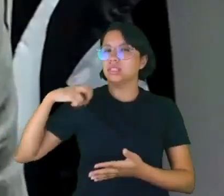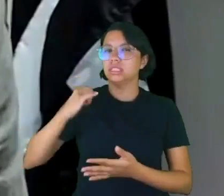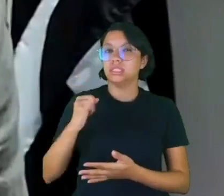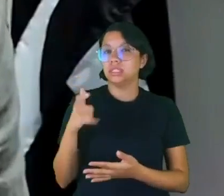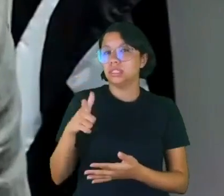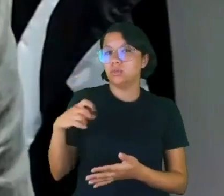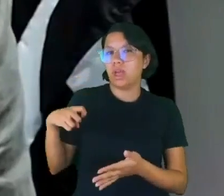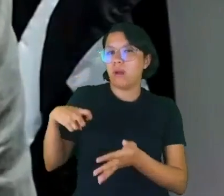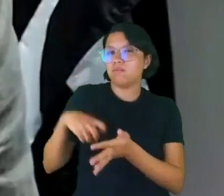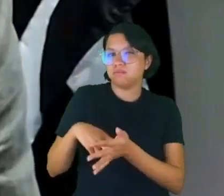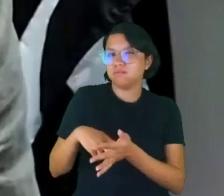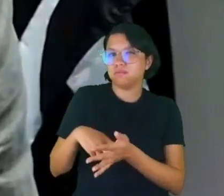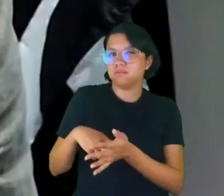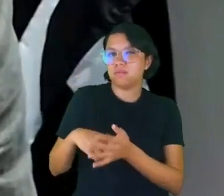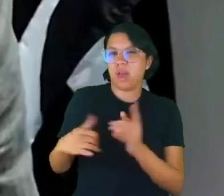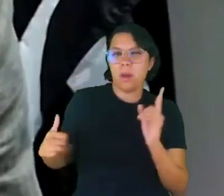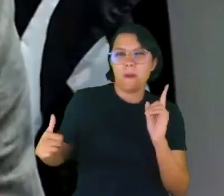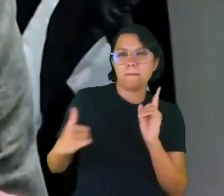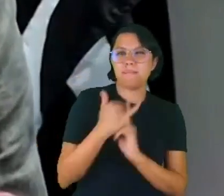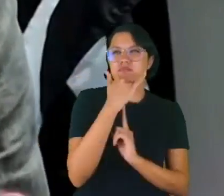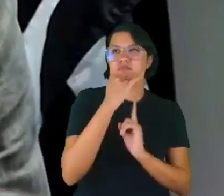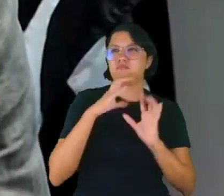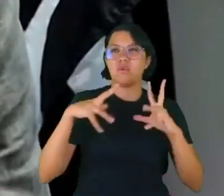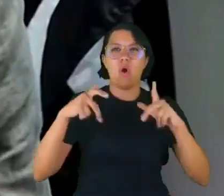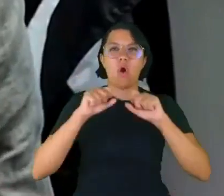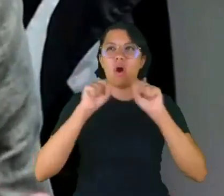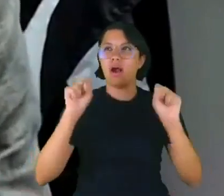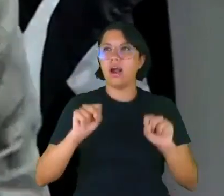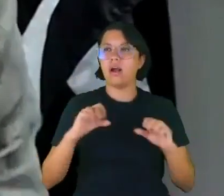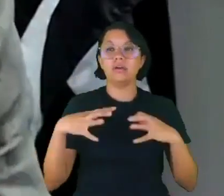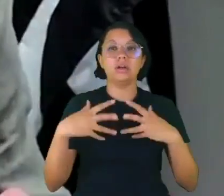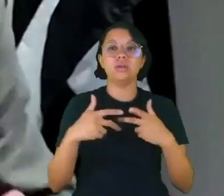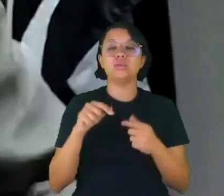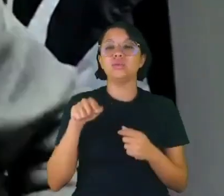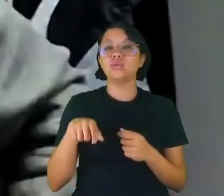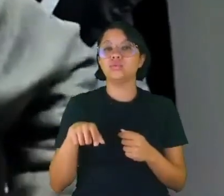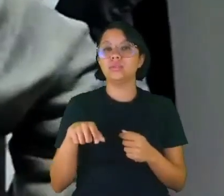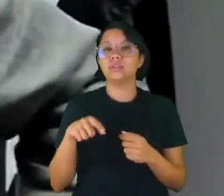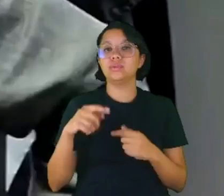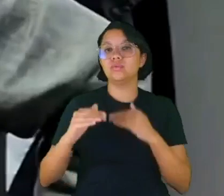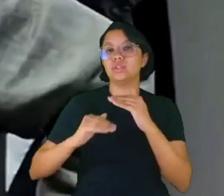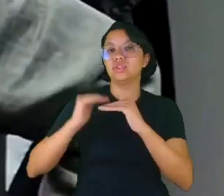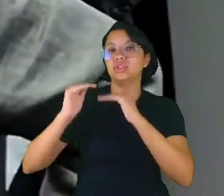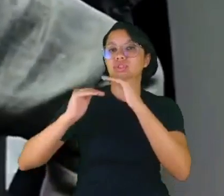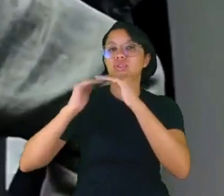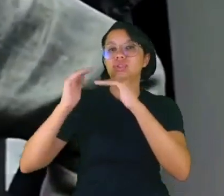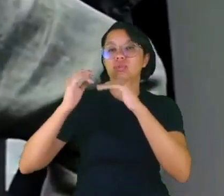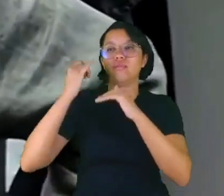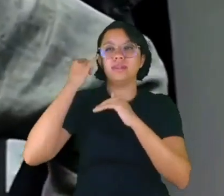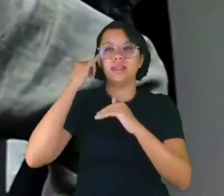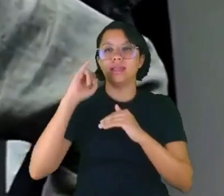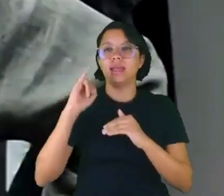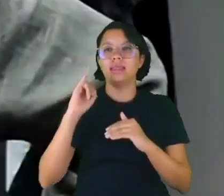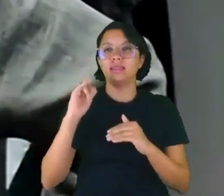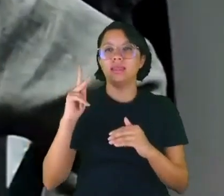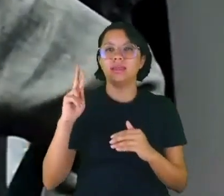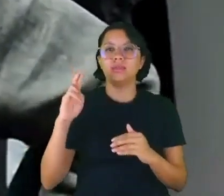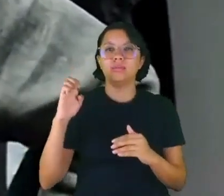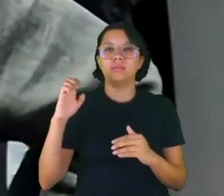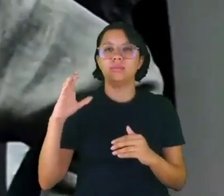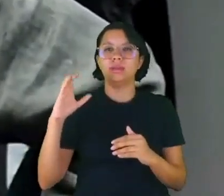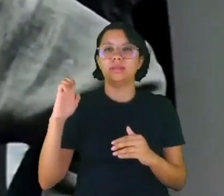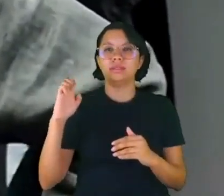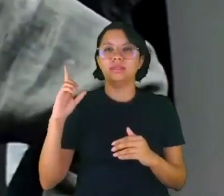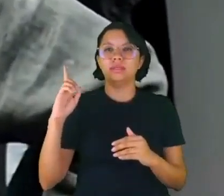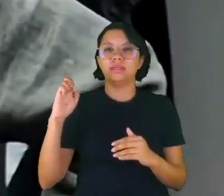de arrebentarmos com todo o sistema. E tudo isso vai se desenvolver naquela ideia dos precedentes. Eu